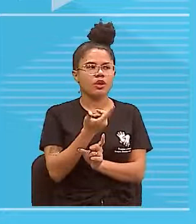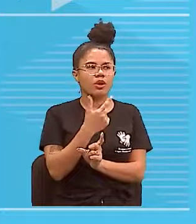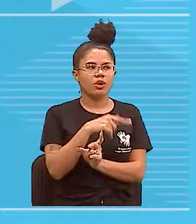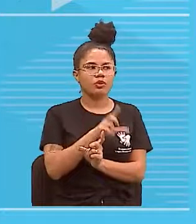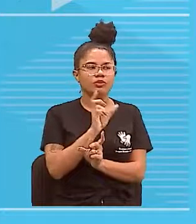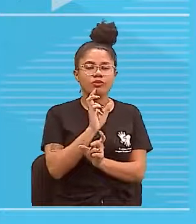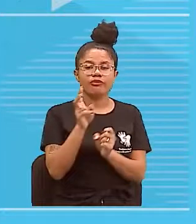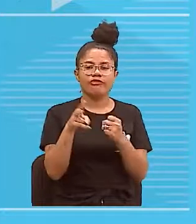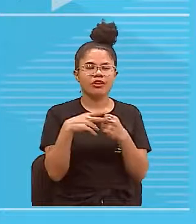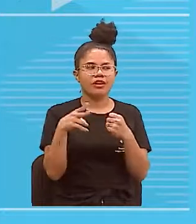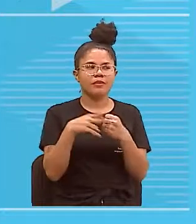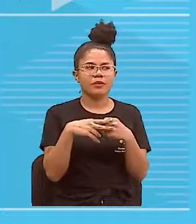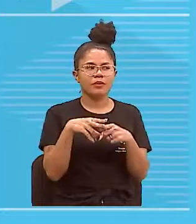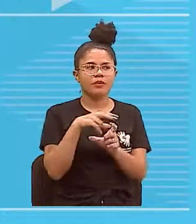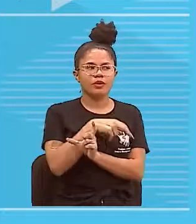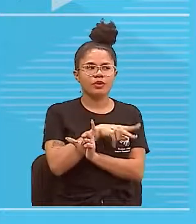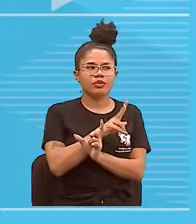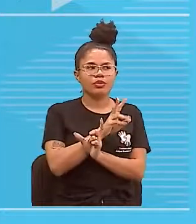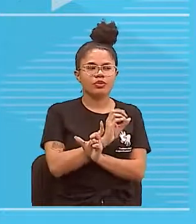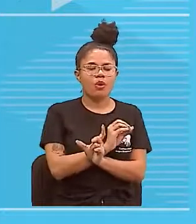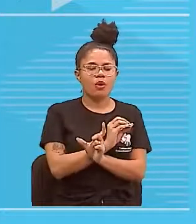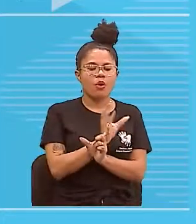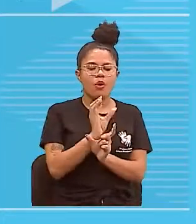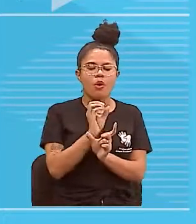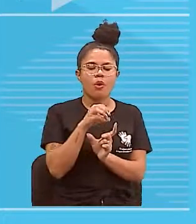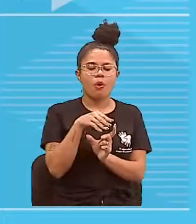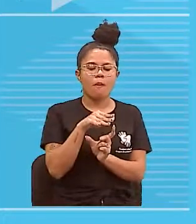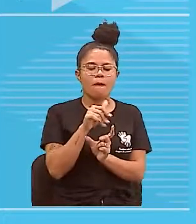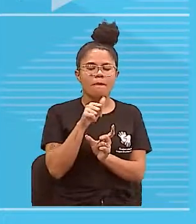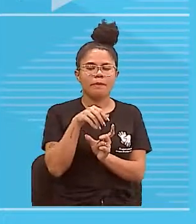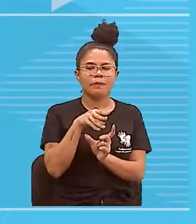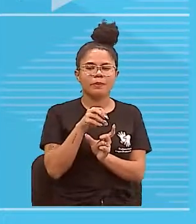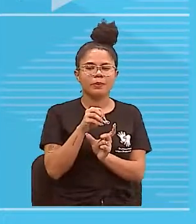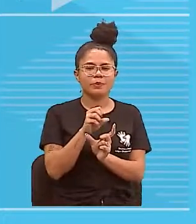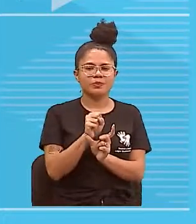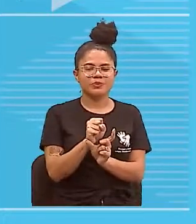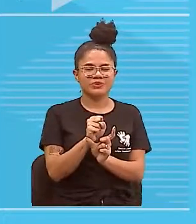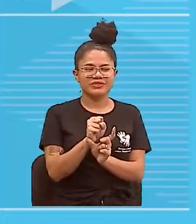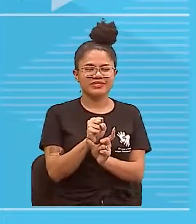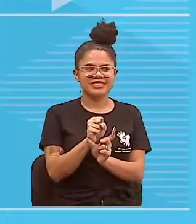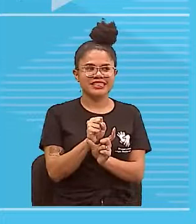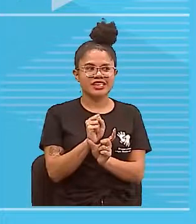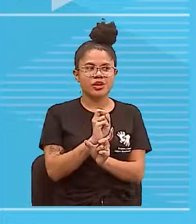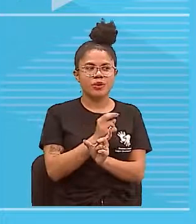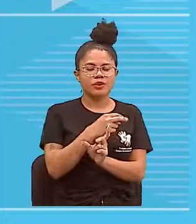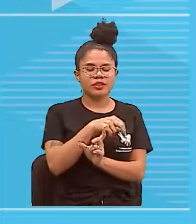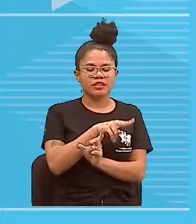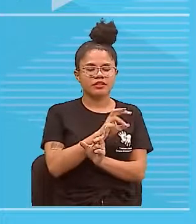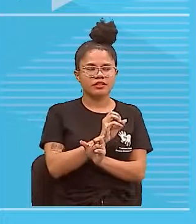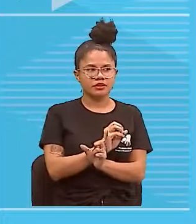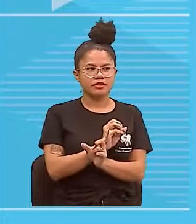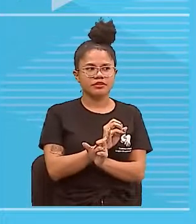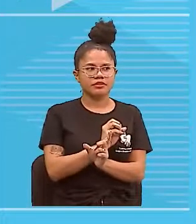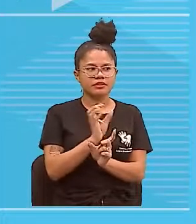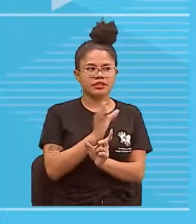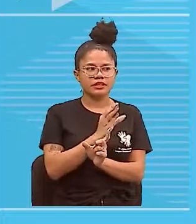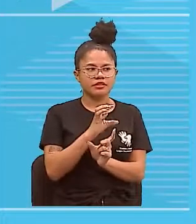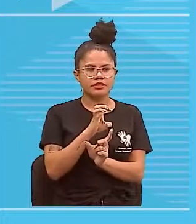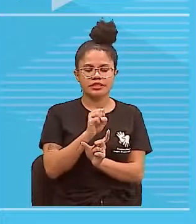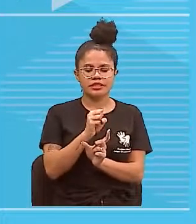vi aqui Temos esta semana no comamos lá comida e não escrevi vamos lá